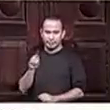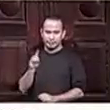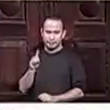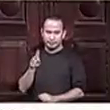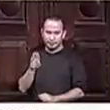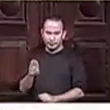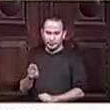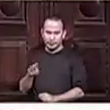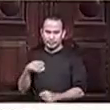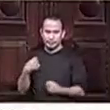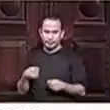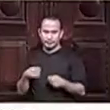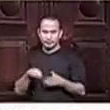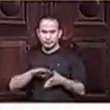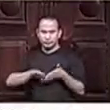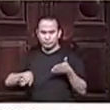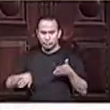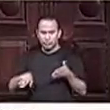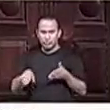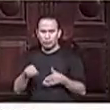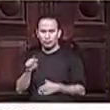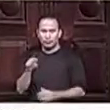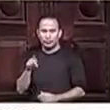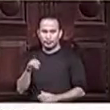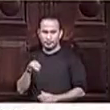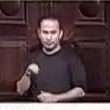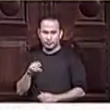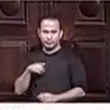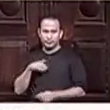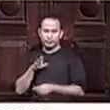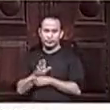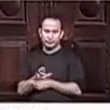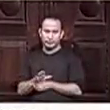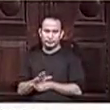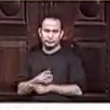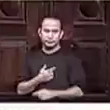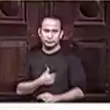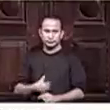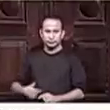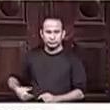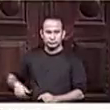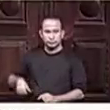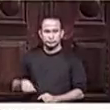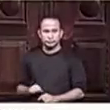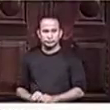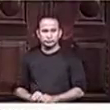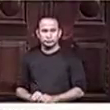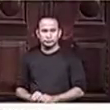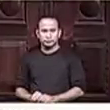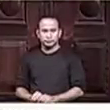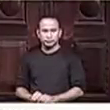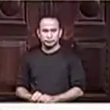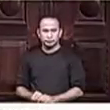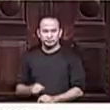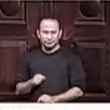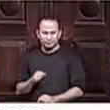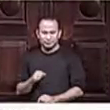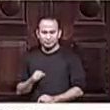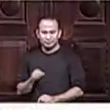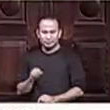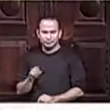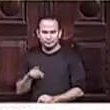deve retirar o apoio que dá ao governo Fernando Henrique Cardoso. Mas eu tenho lido algumas